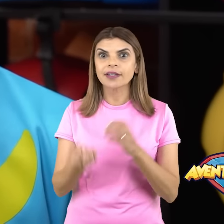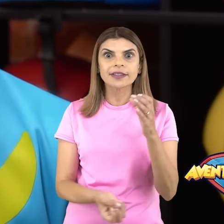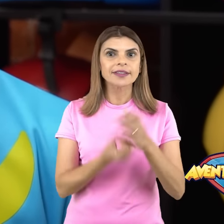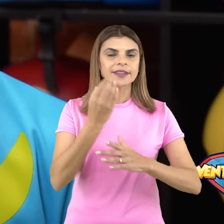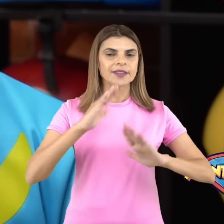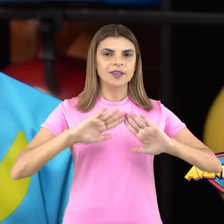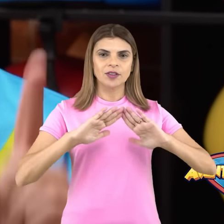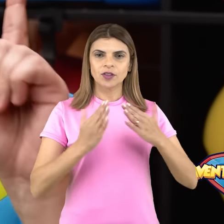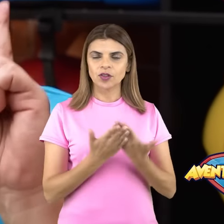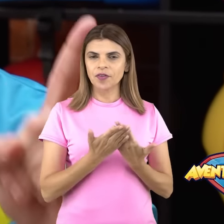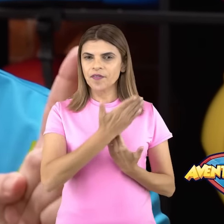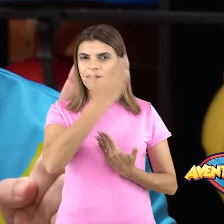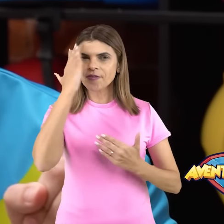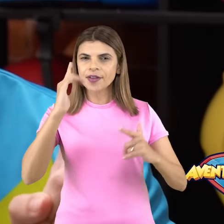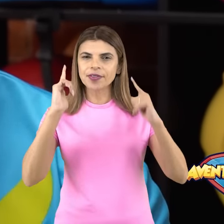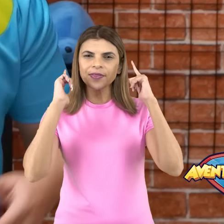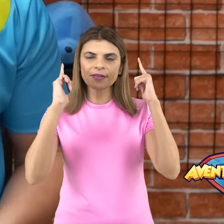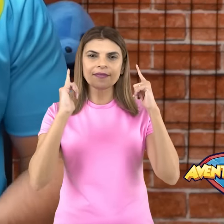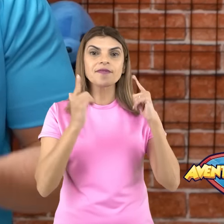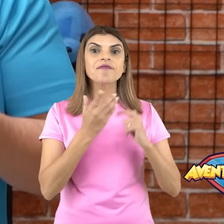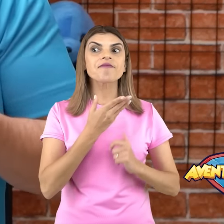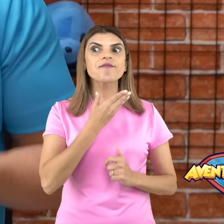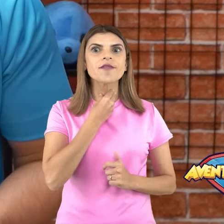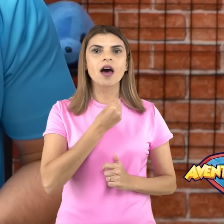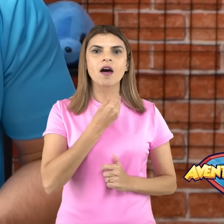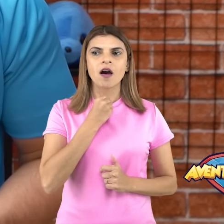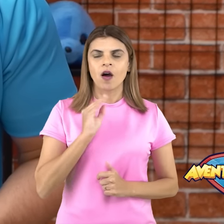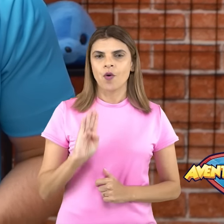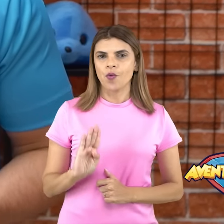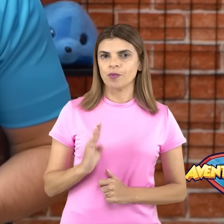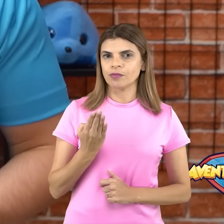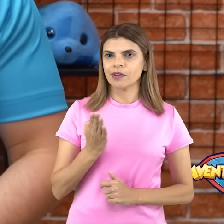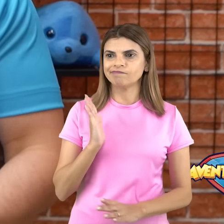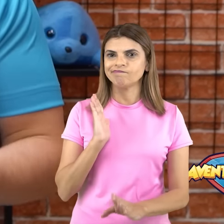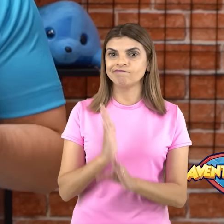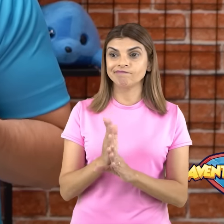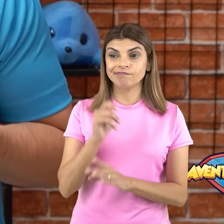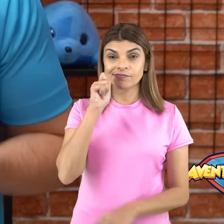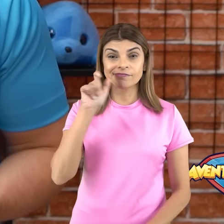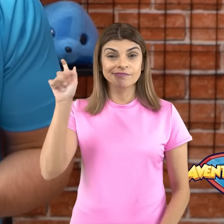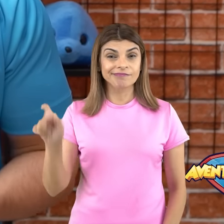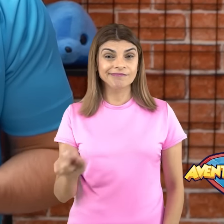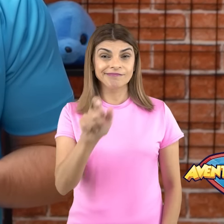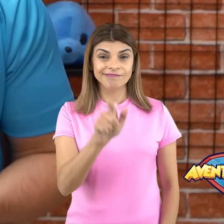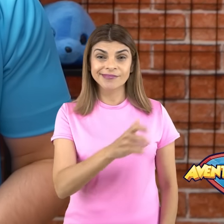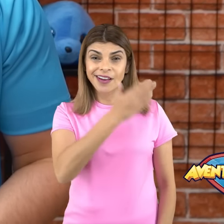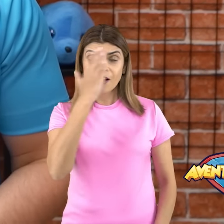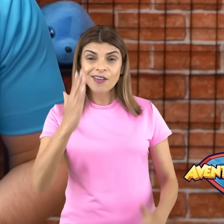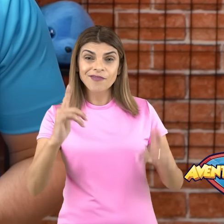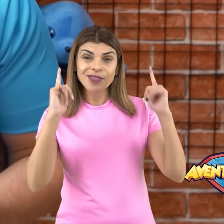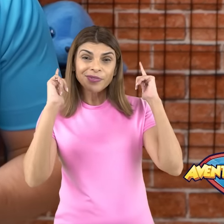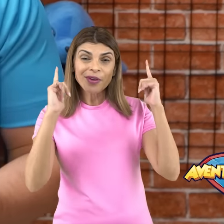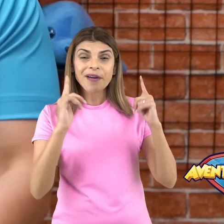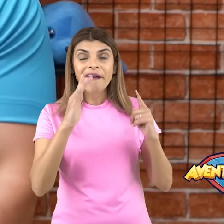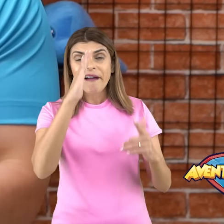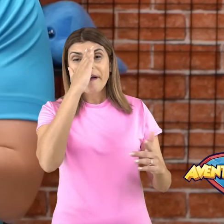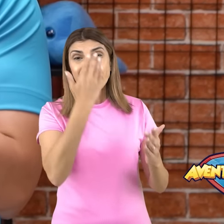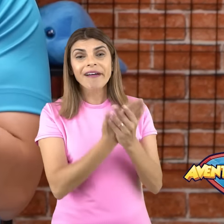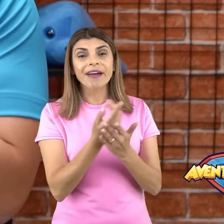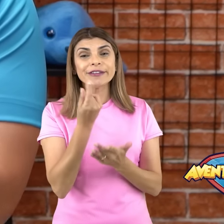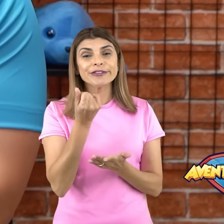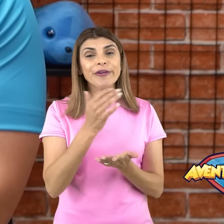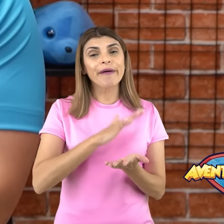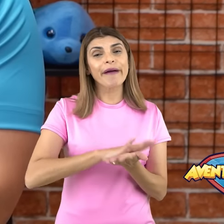escola de aventureiros falsa. O problema é que elas acreditaram nessa mentira e